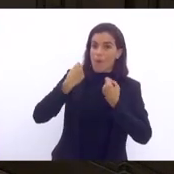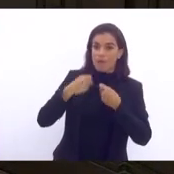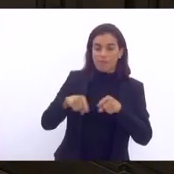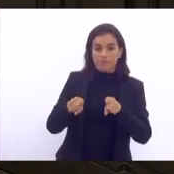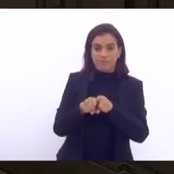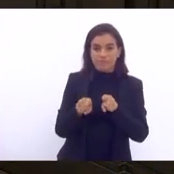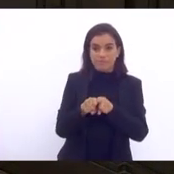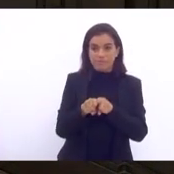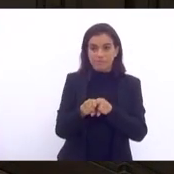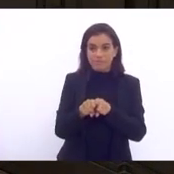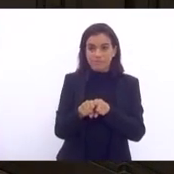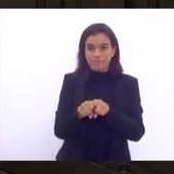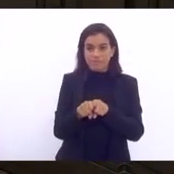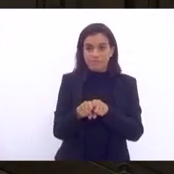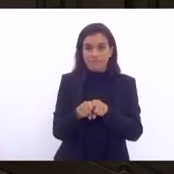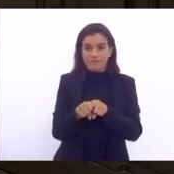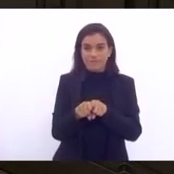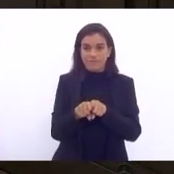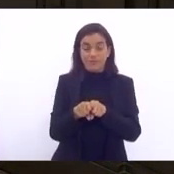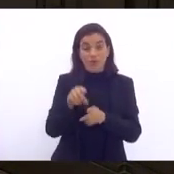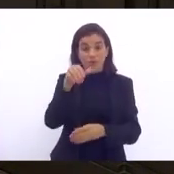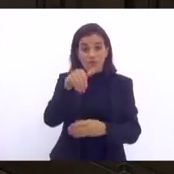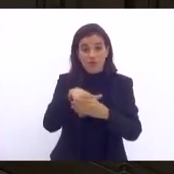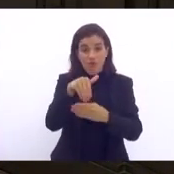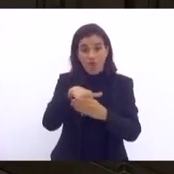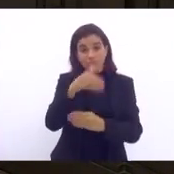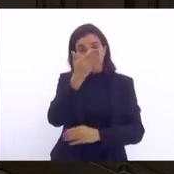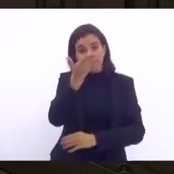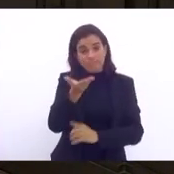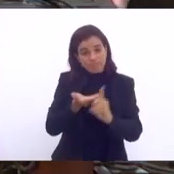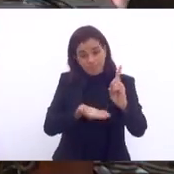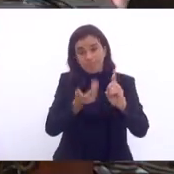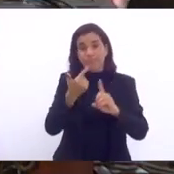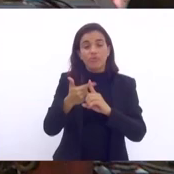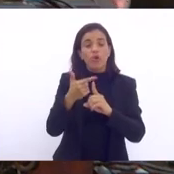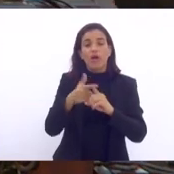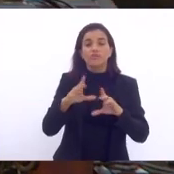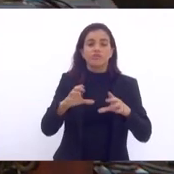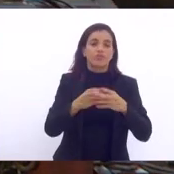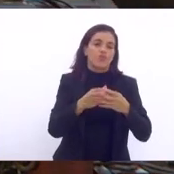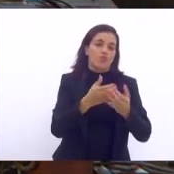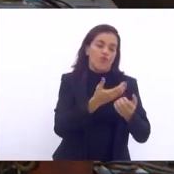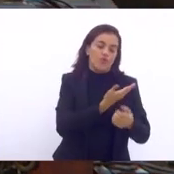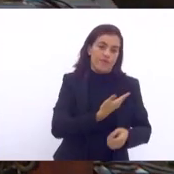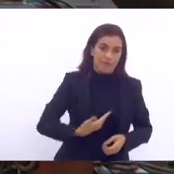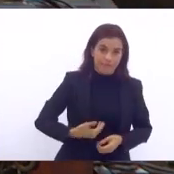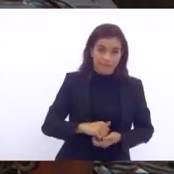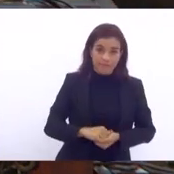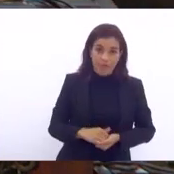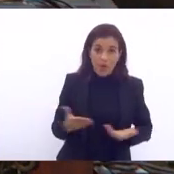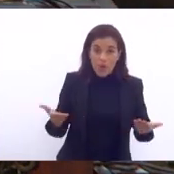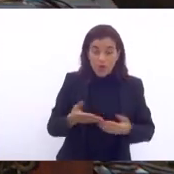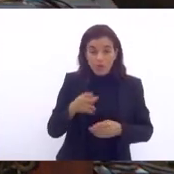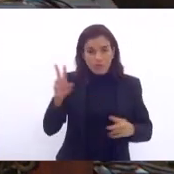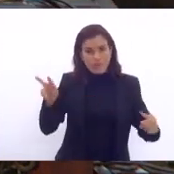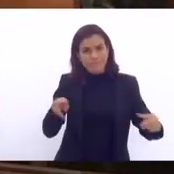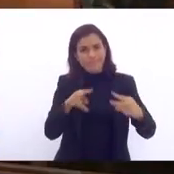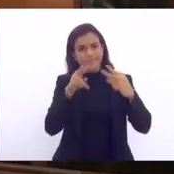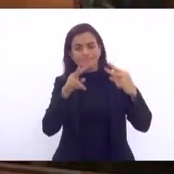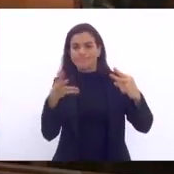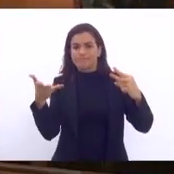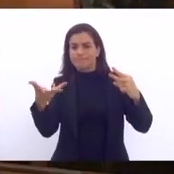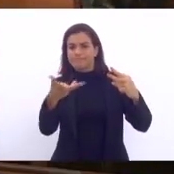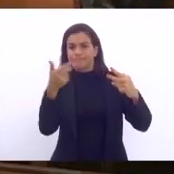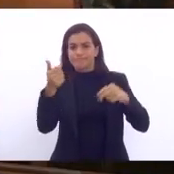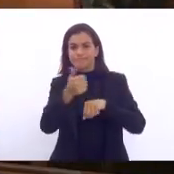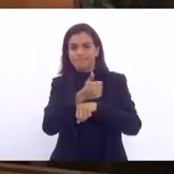no senhor foi pela composição, por eu ser governo. E hoje eu vejo, cara, o excelente presidente que você se tornou, um